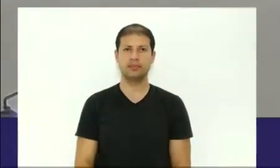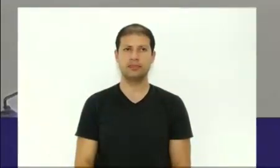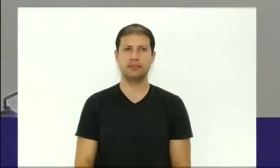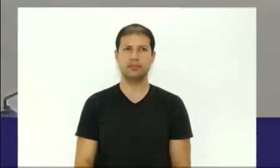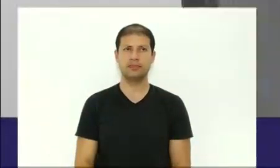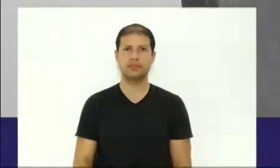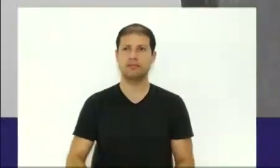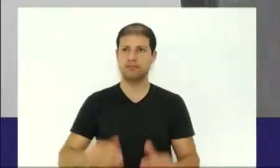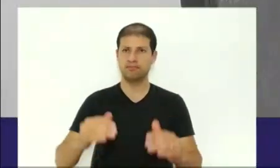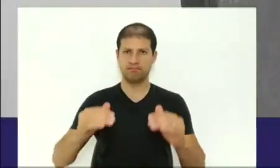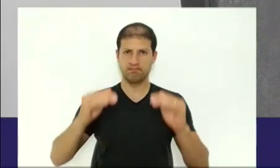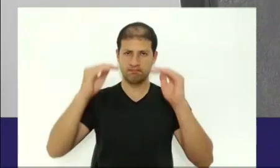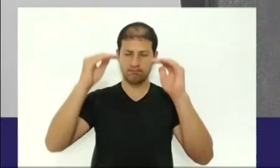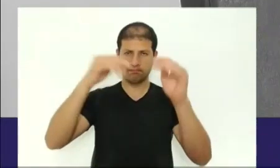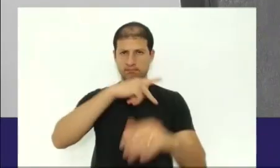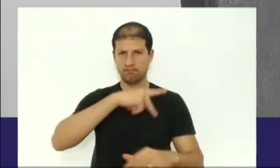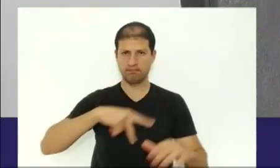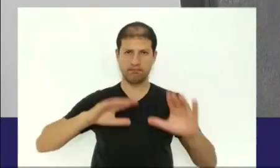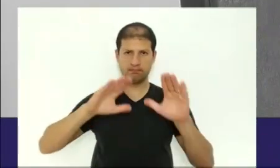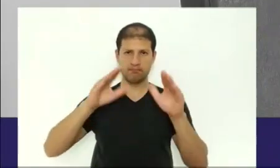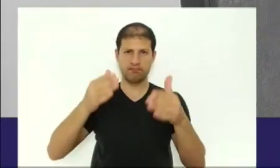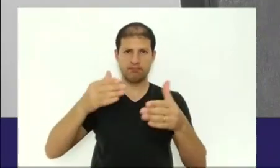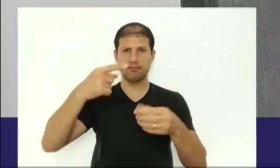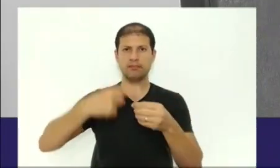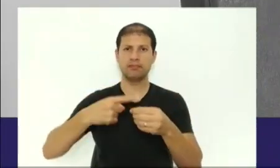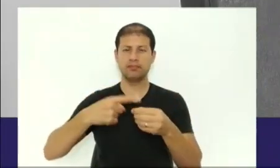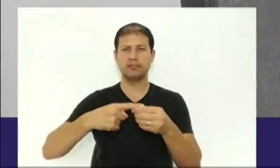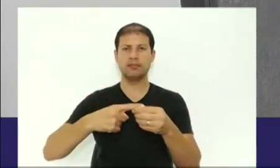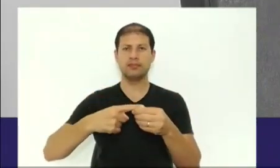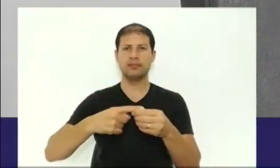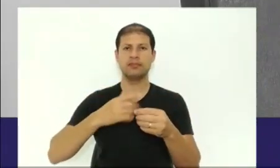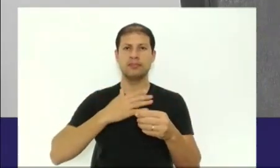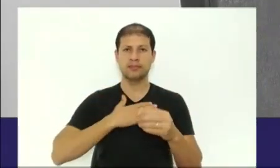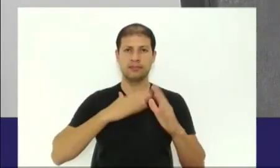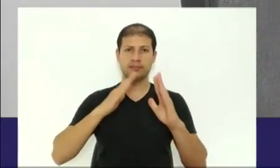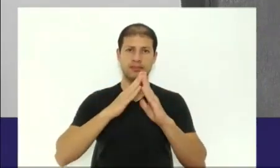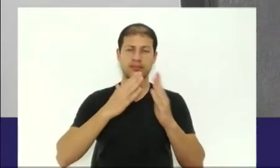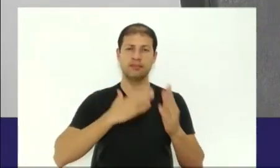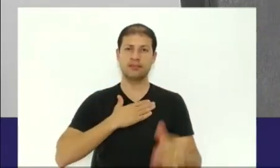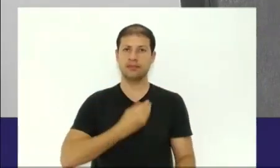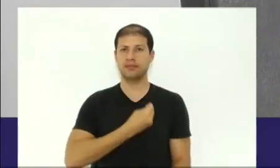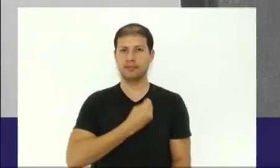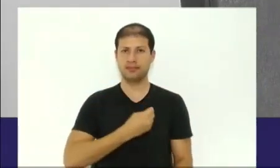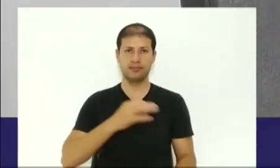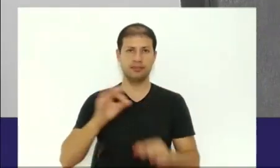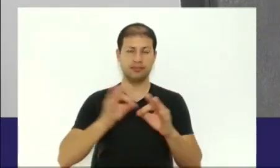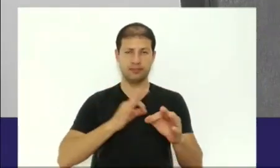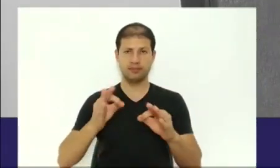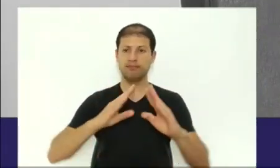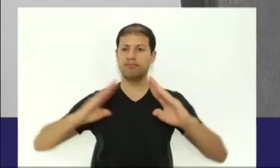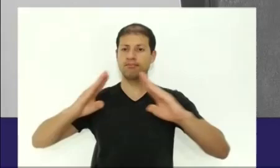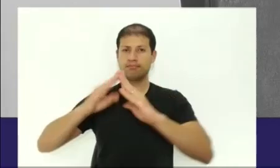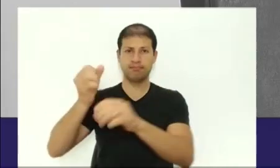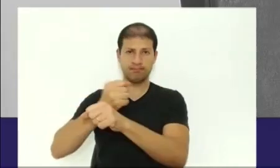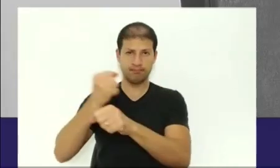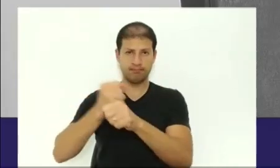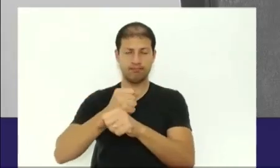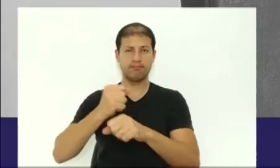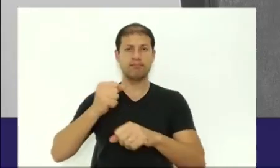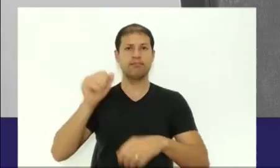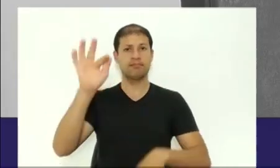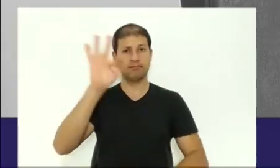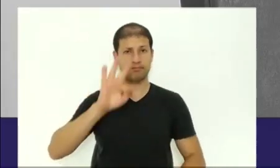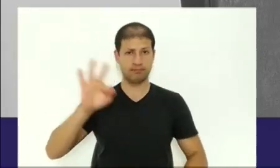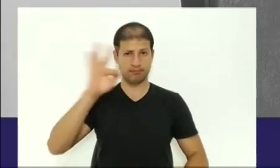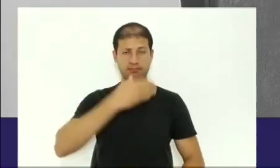Excelentíssimo senhor presidente da Câmara Municipal, o Minha Casa Minha Vida é um programa de habitação federal do Brasil, criado pelo governo